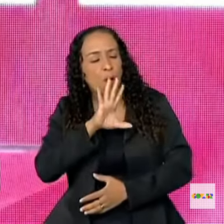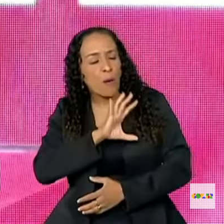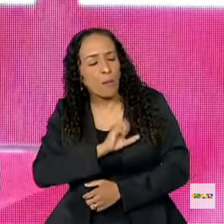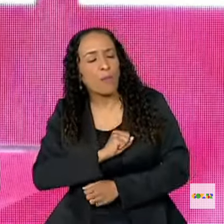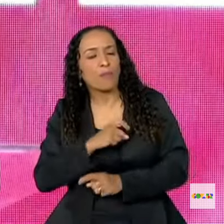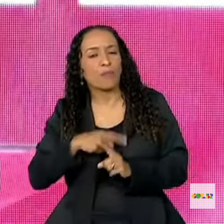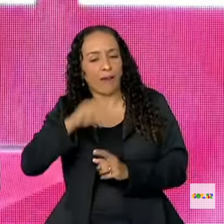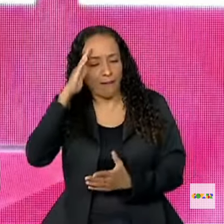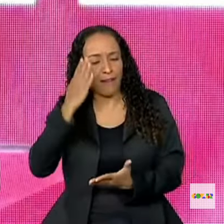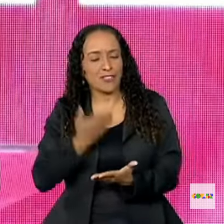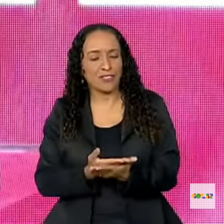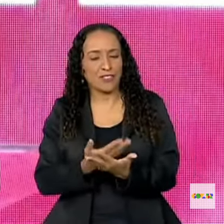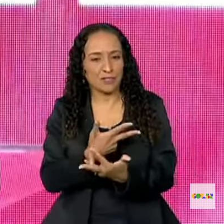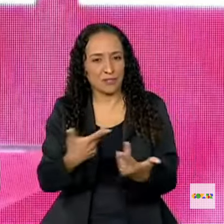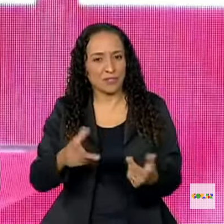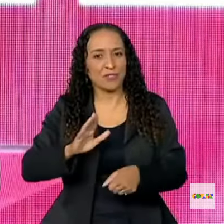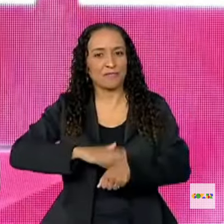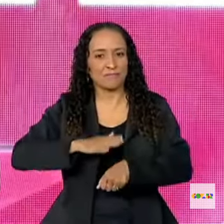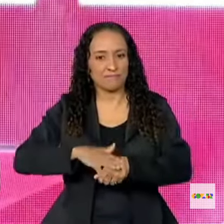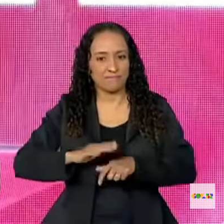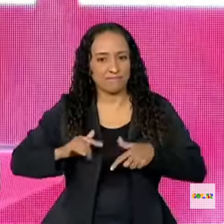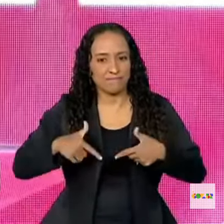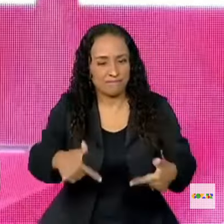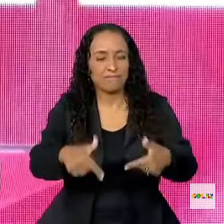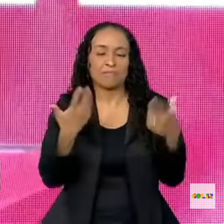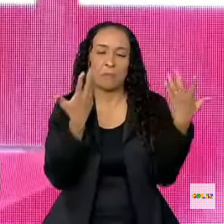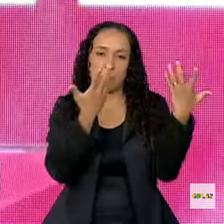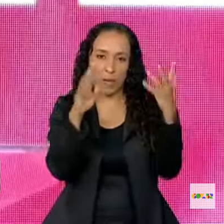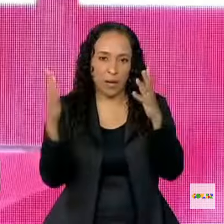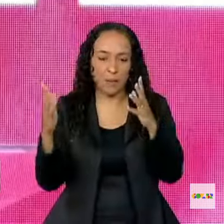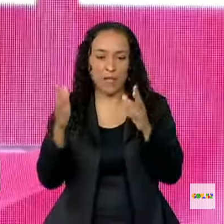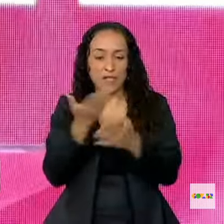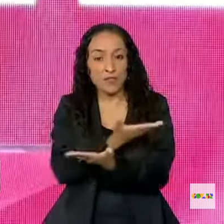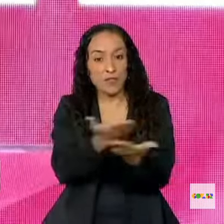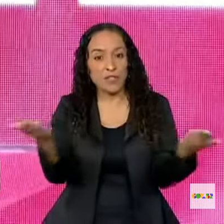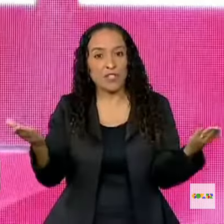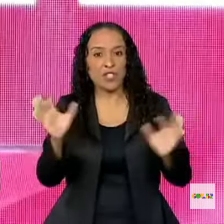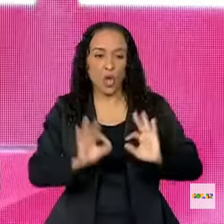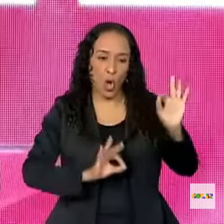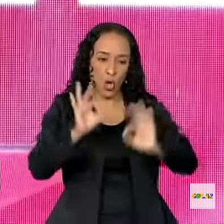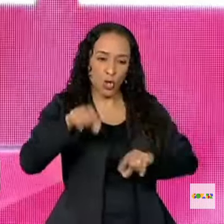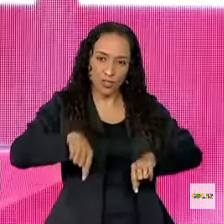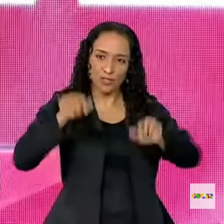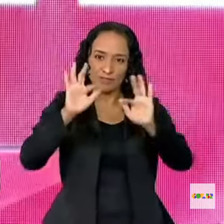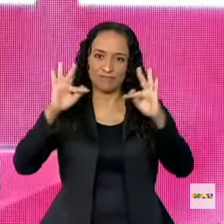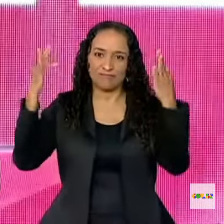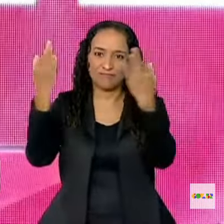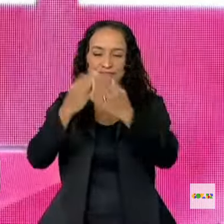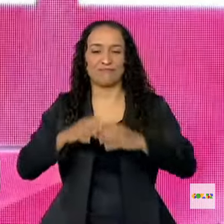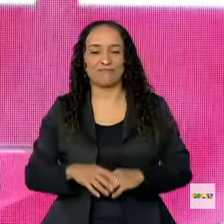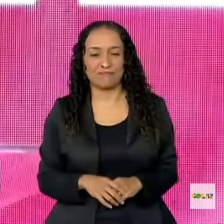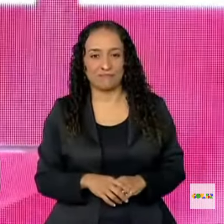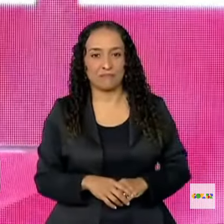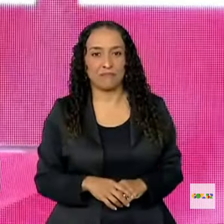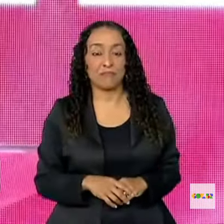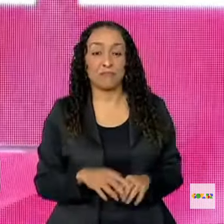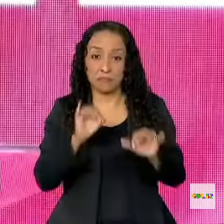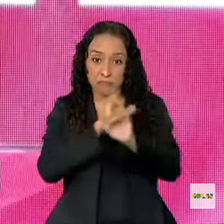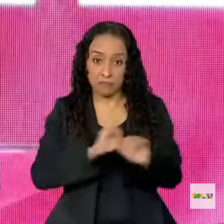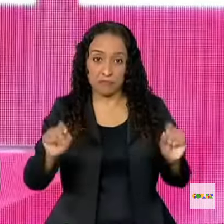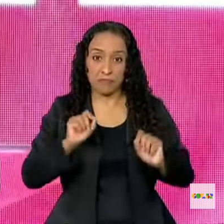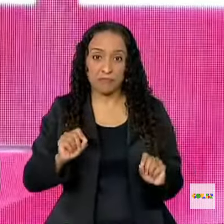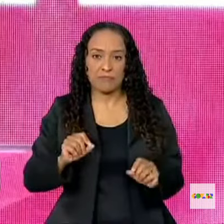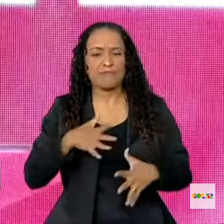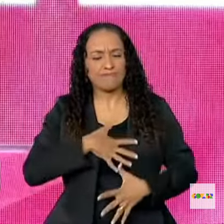acredito naquilo que tá fazendo então meus parabéns a vocês que organizaram esse encontro e dizer para vocês que é